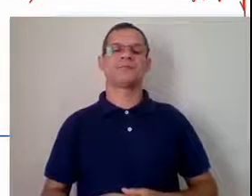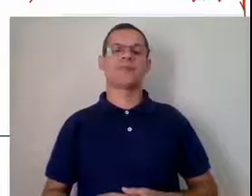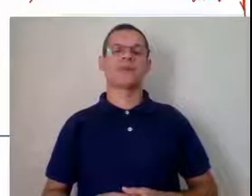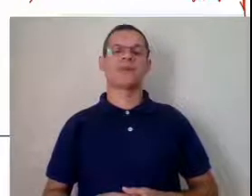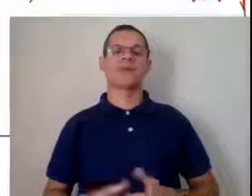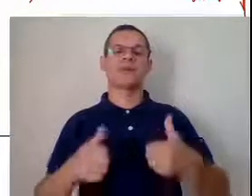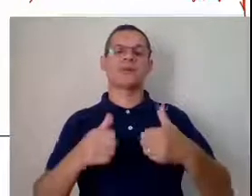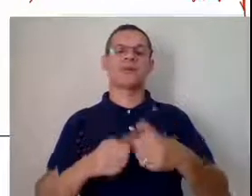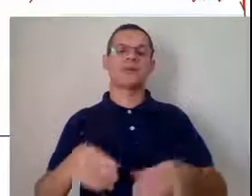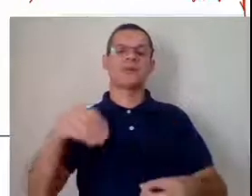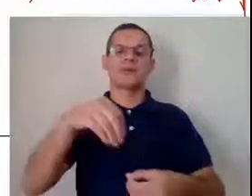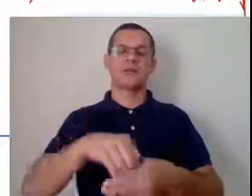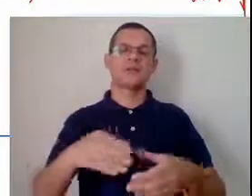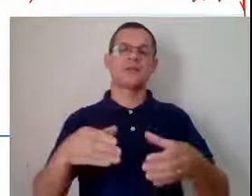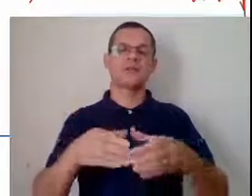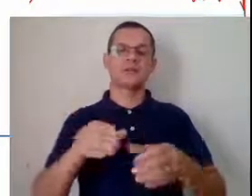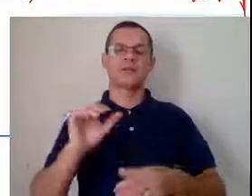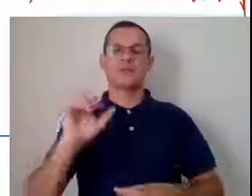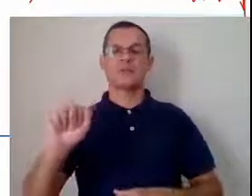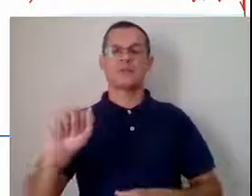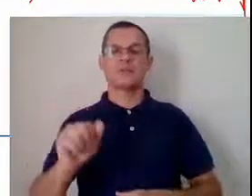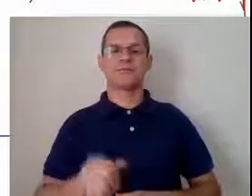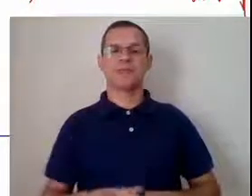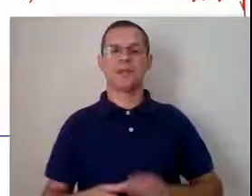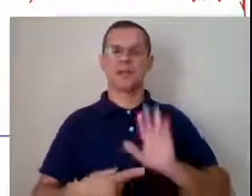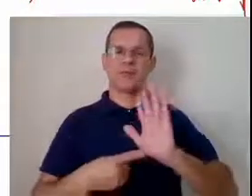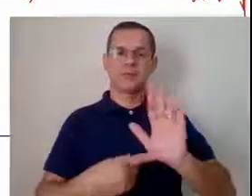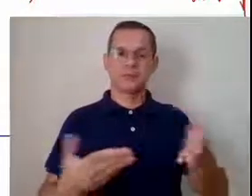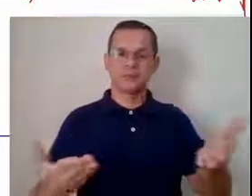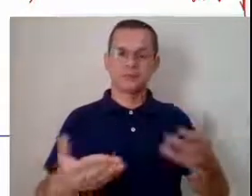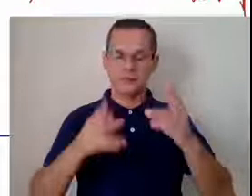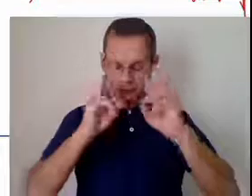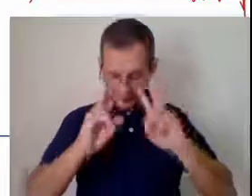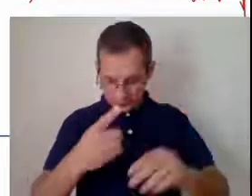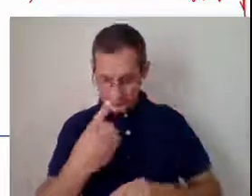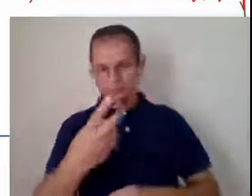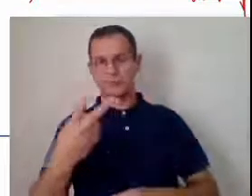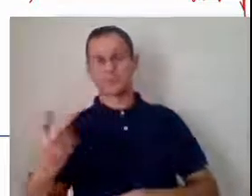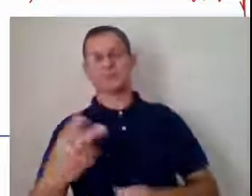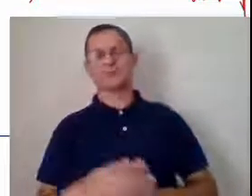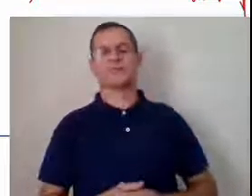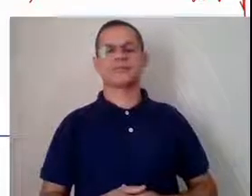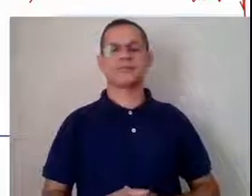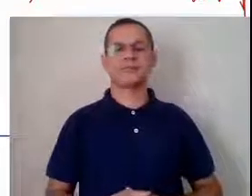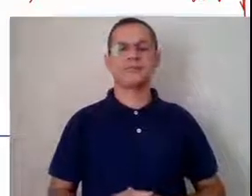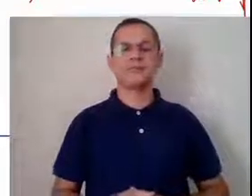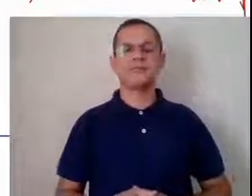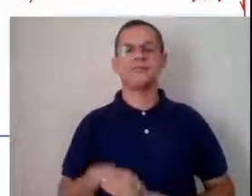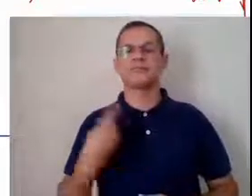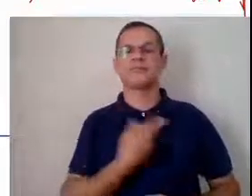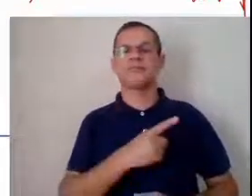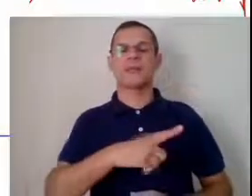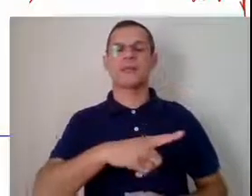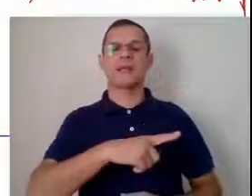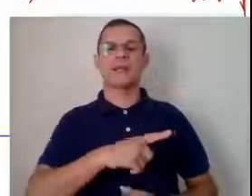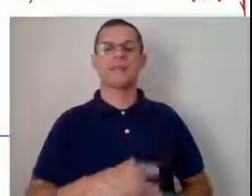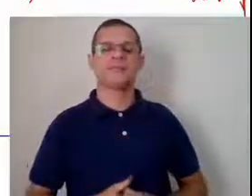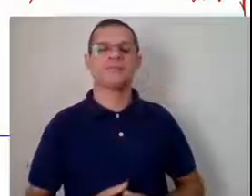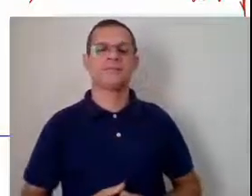contém o conjunto A. Está aqui, ó, representado 1 e 2. Então, nós temos